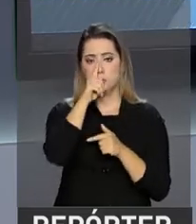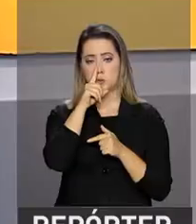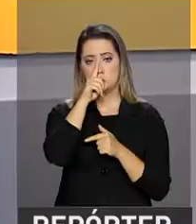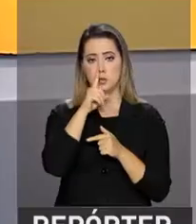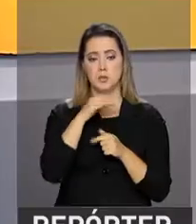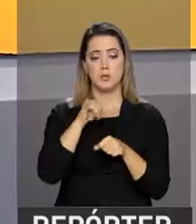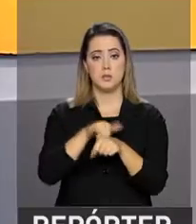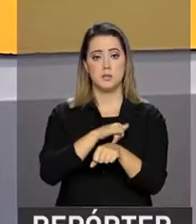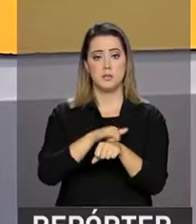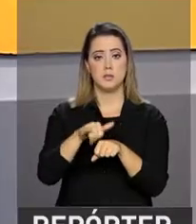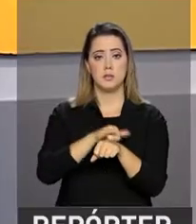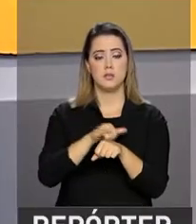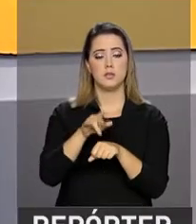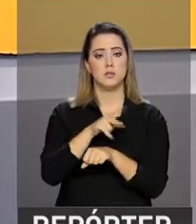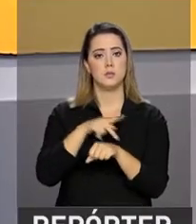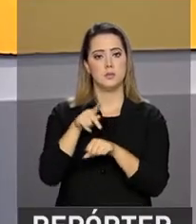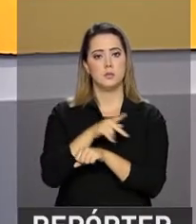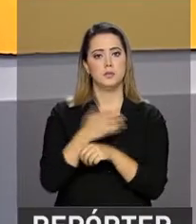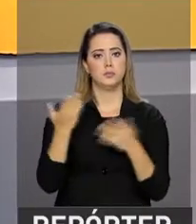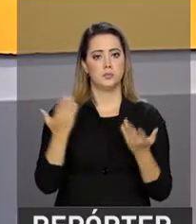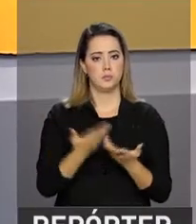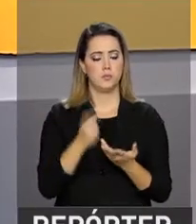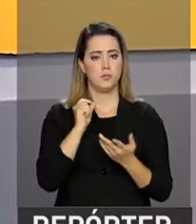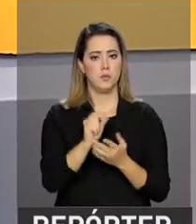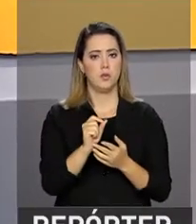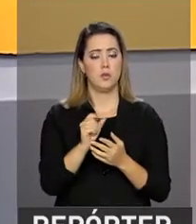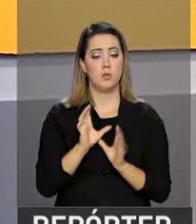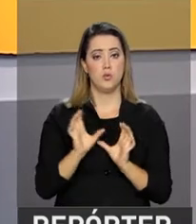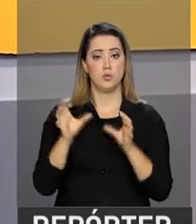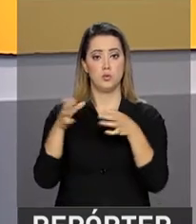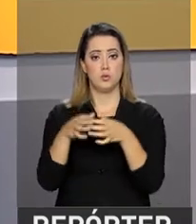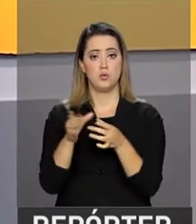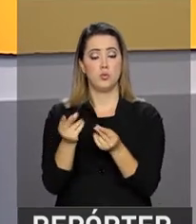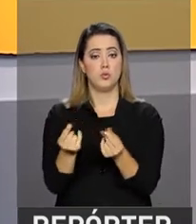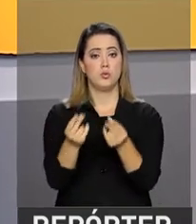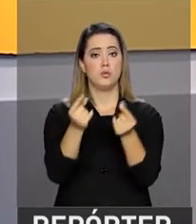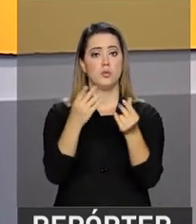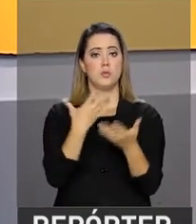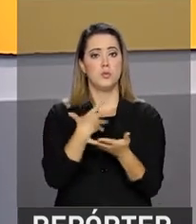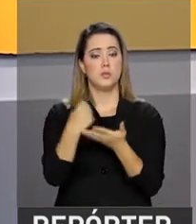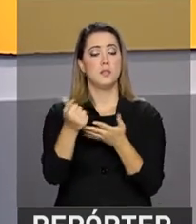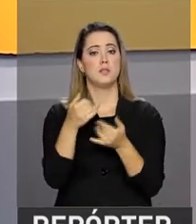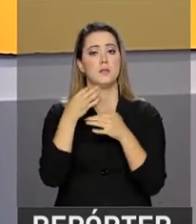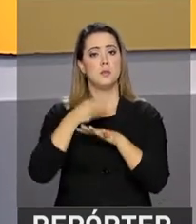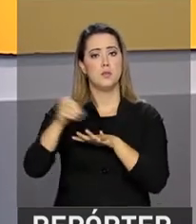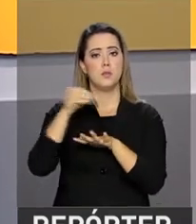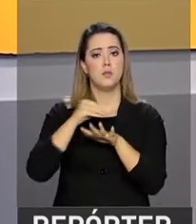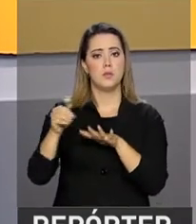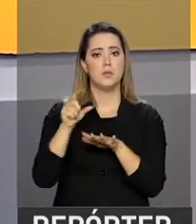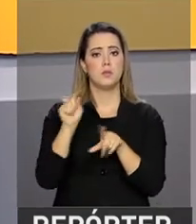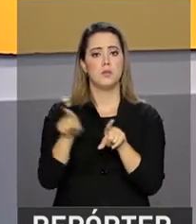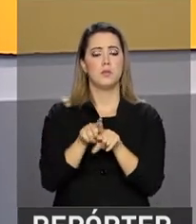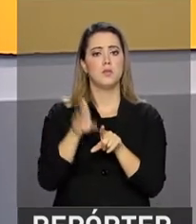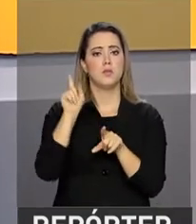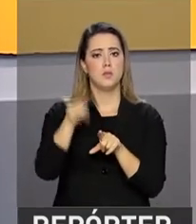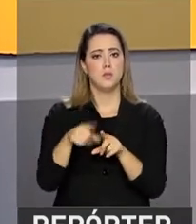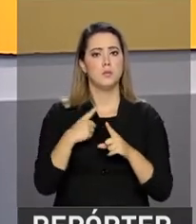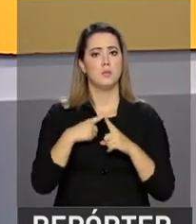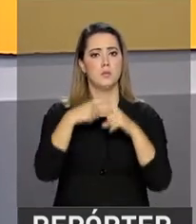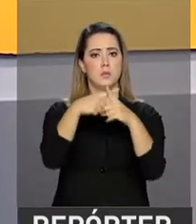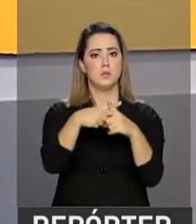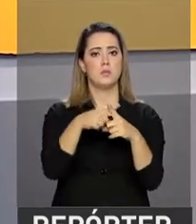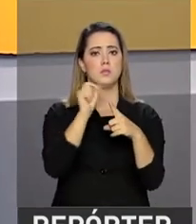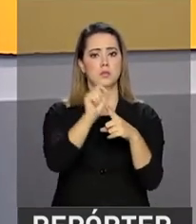país. E o mercado financeiro recebeu a notícia sobre a maior participação da iniciativa privada na Eletrobras de forma